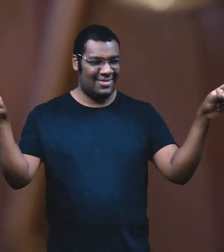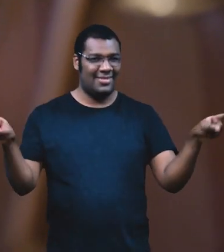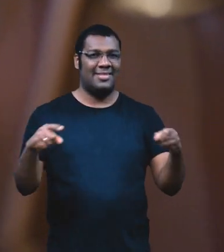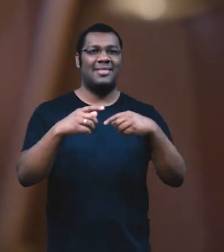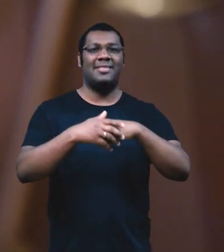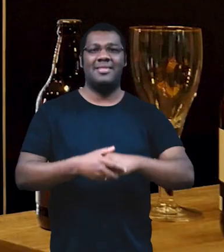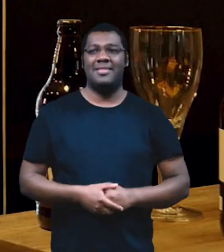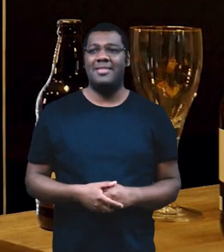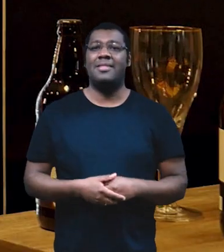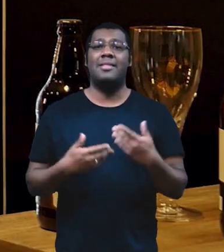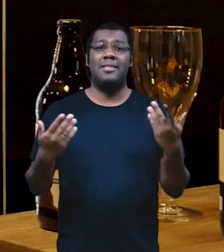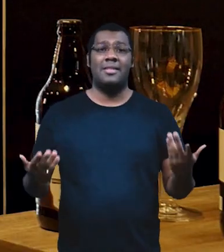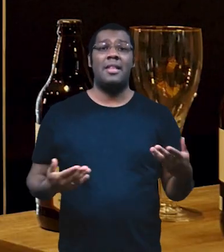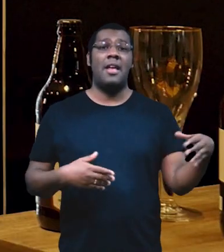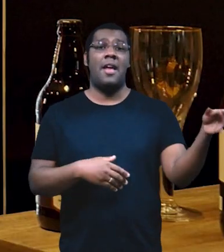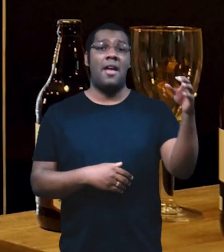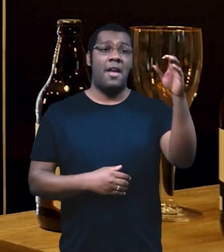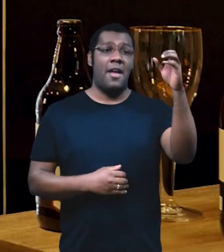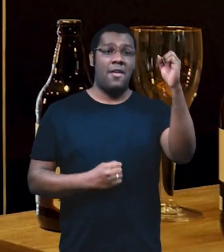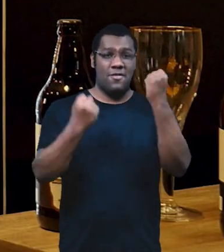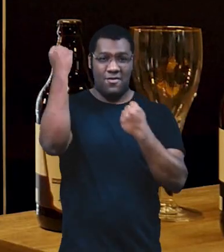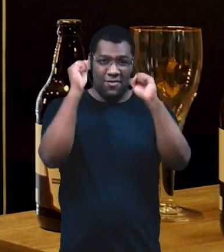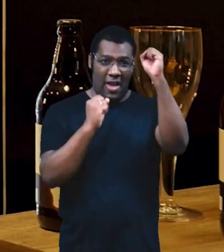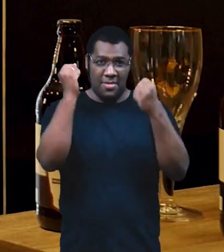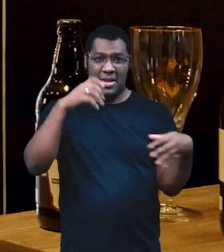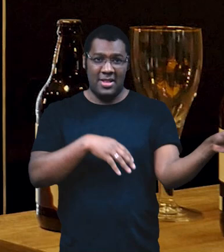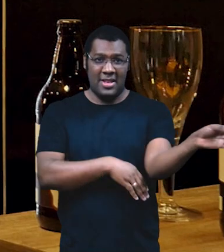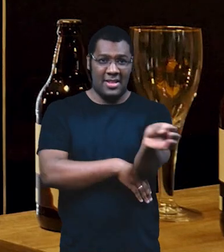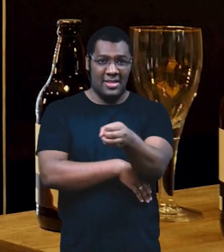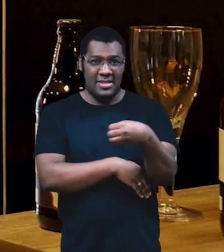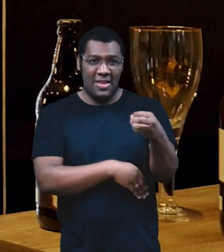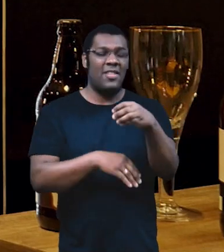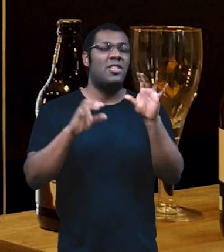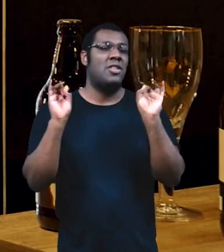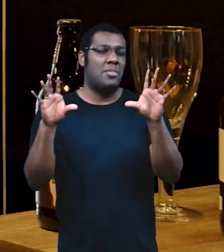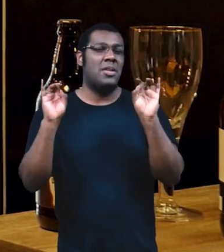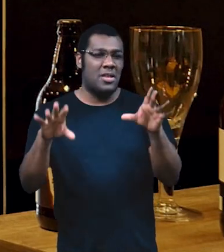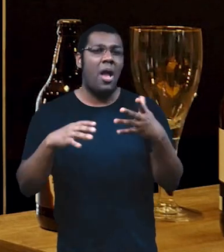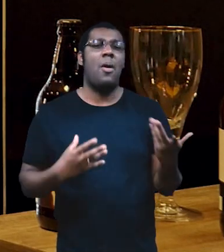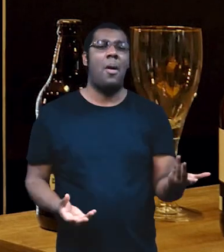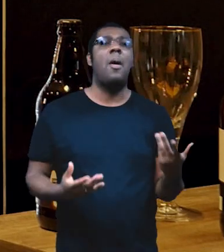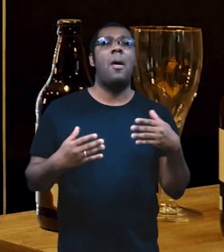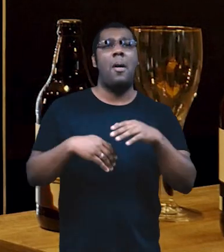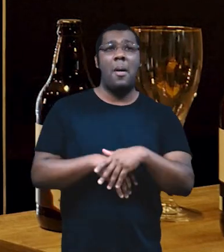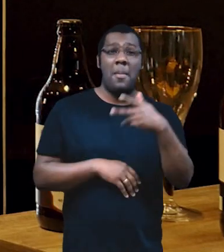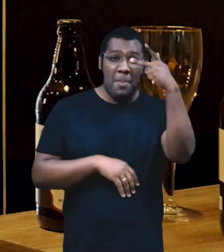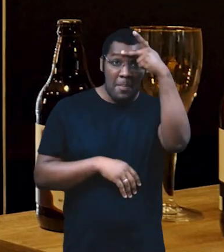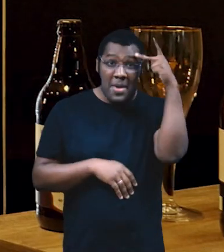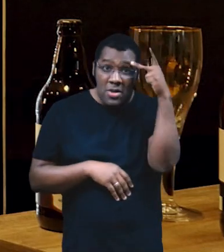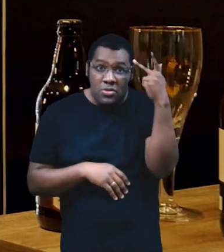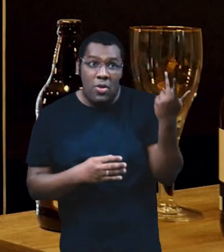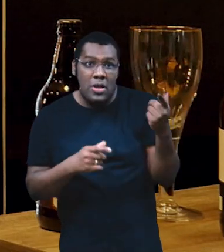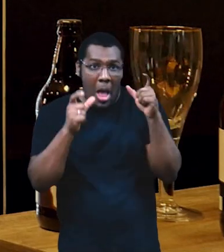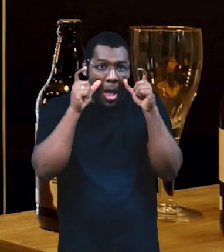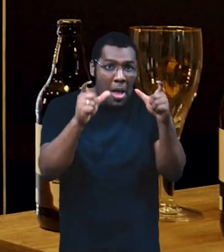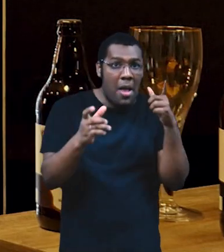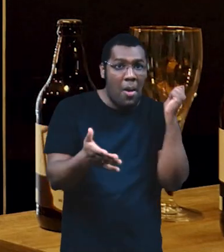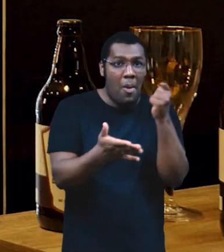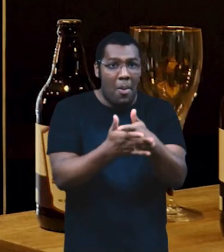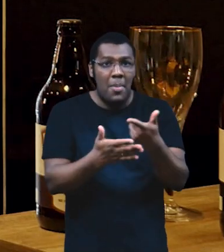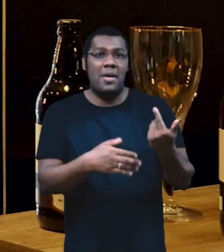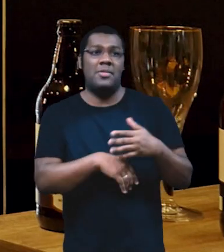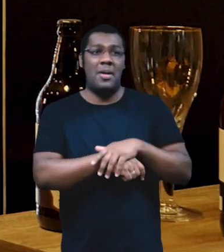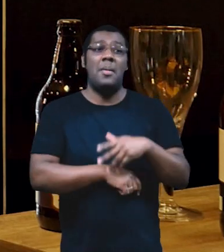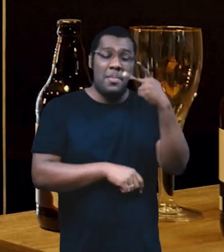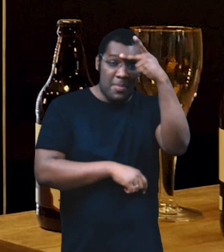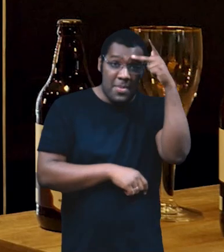Eu costumo dizer que o mercado de cerveja artesanal, né, o mercado das cervejas especiais, ele é um mercado muito movimentado por paixão. Então, no geral, as pessoas